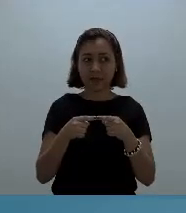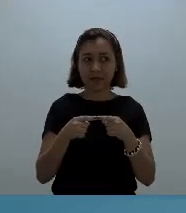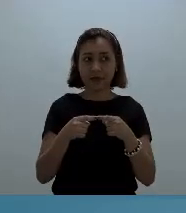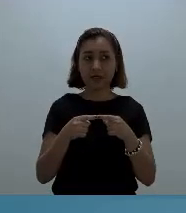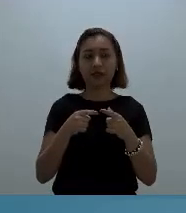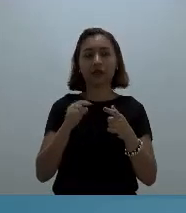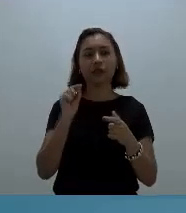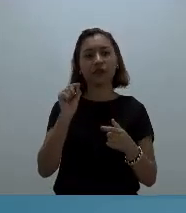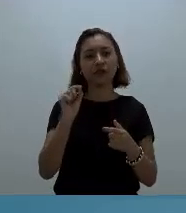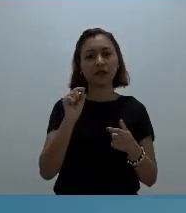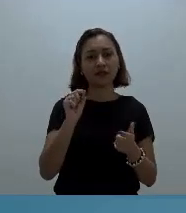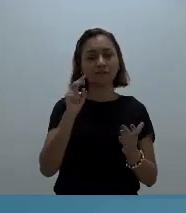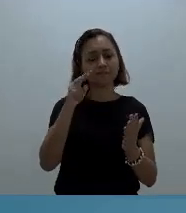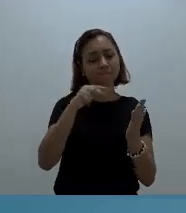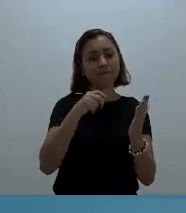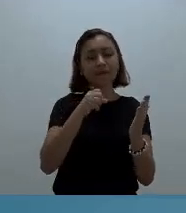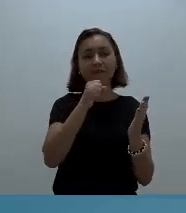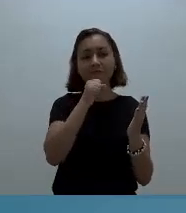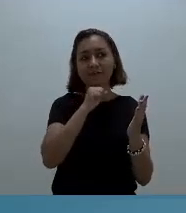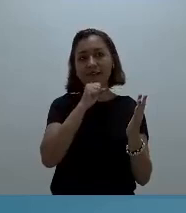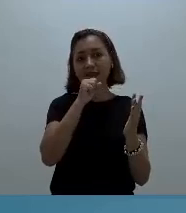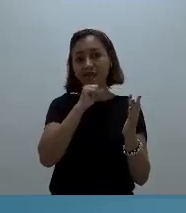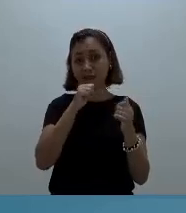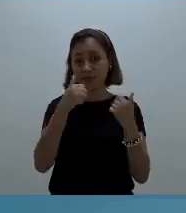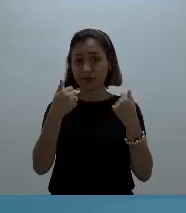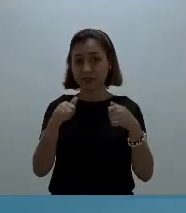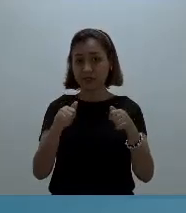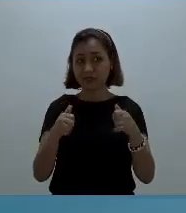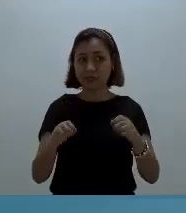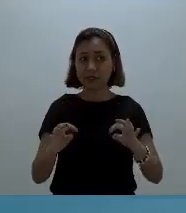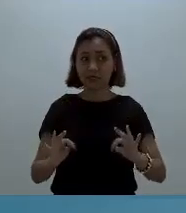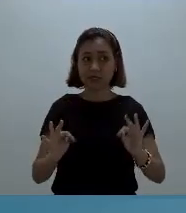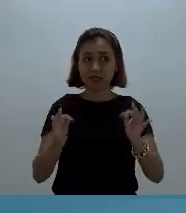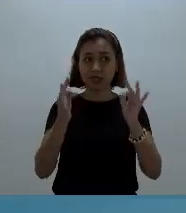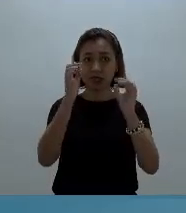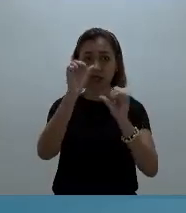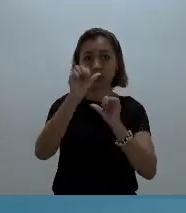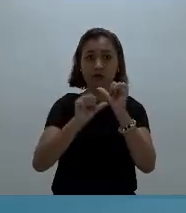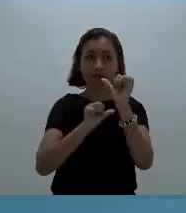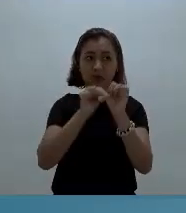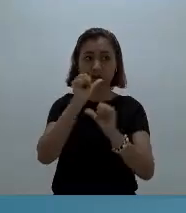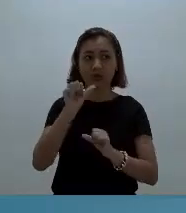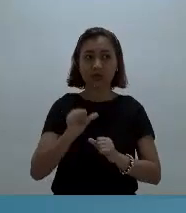por superar. Que as disposições tratadas devem prevalecer sobre os